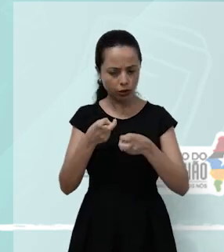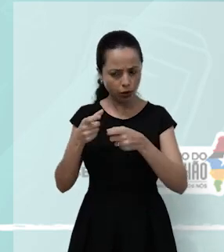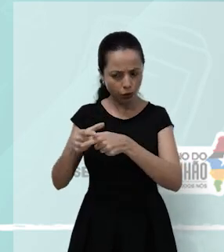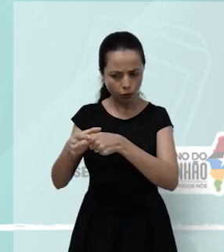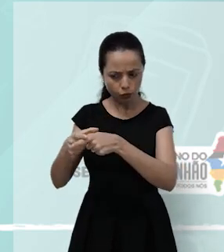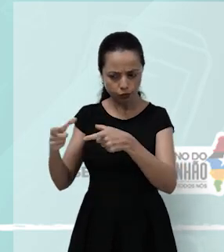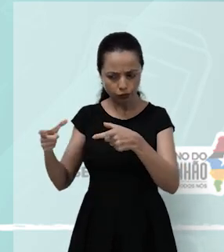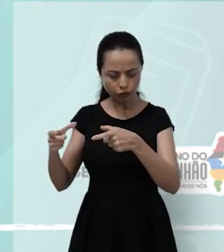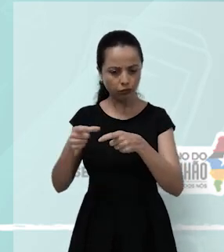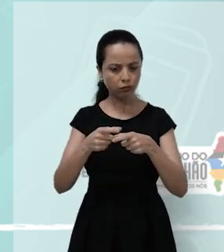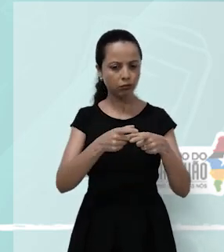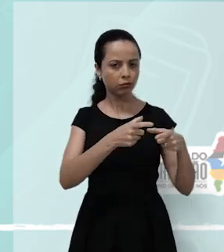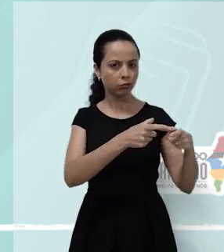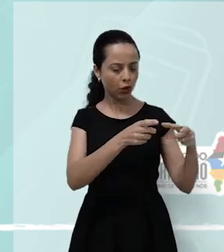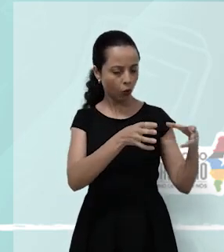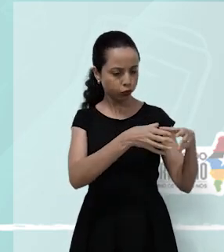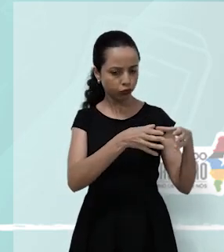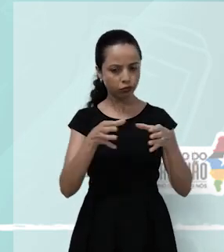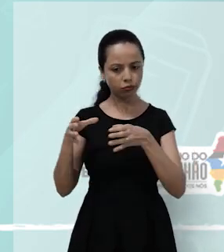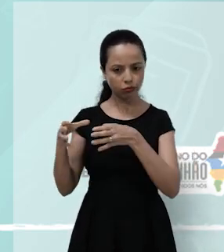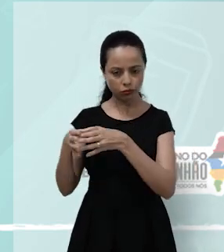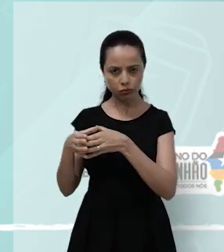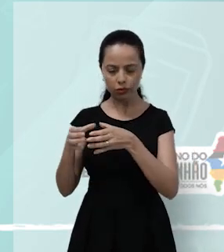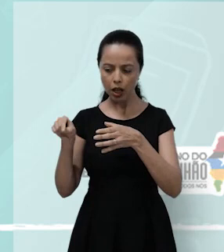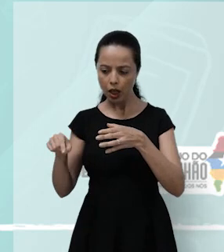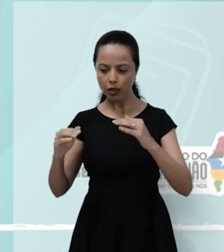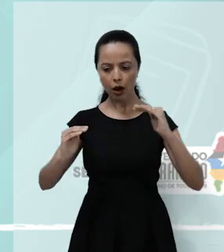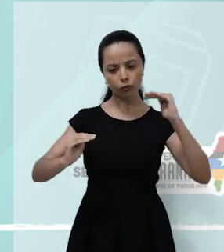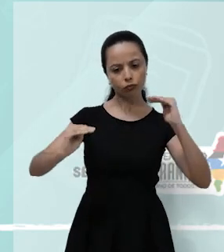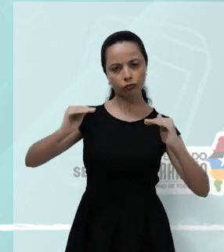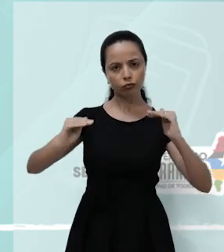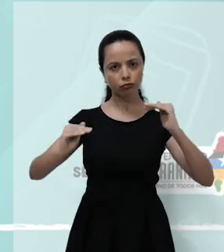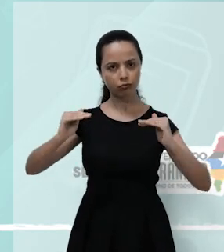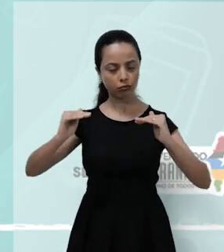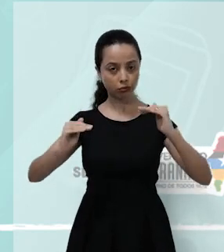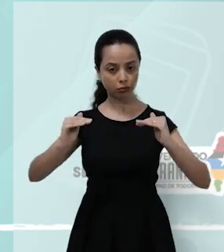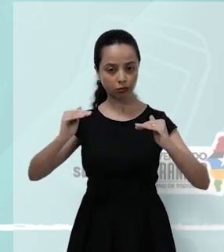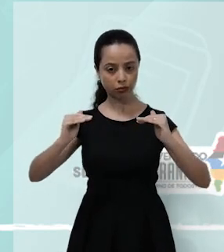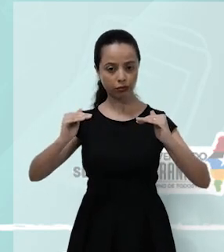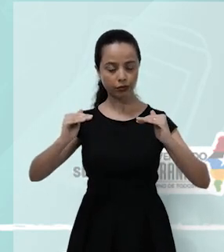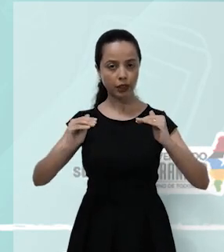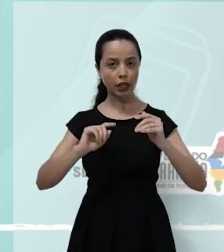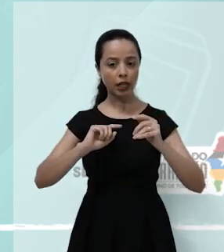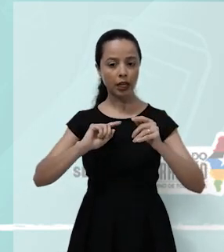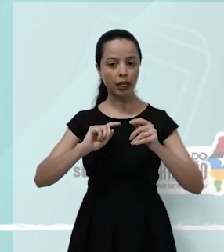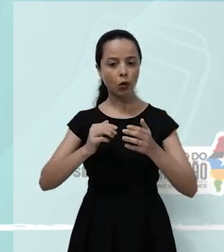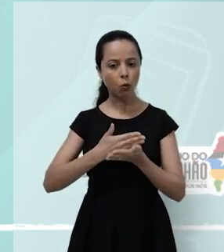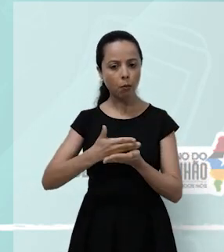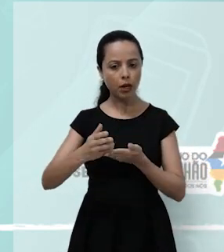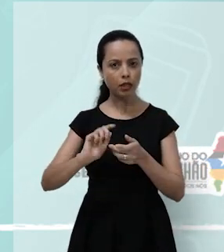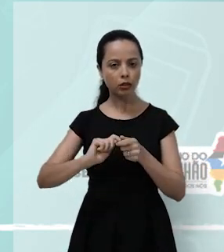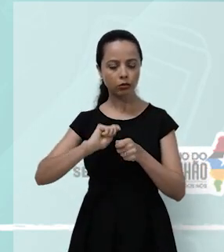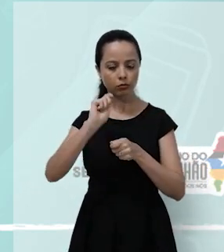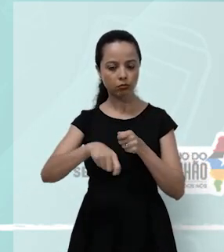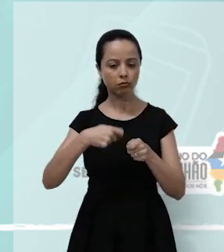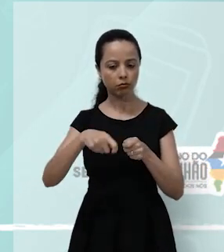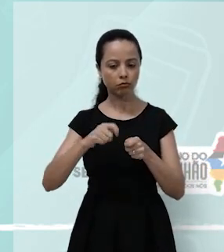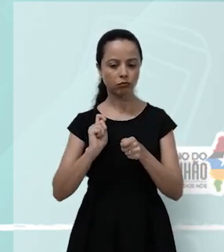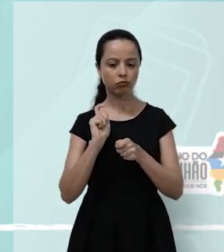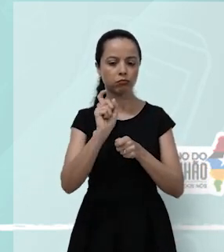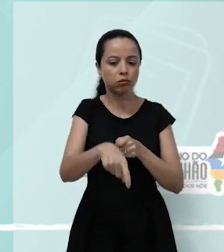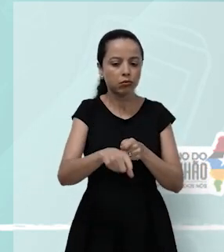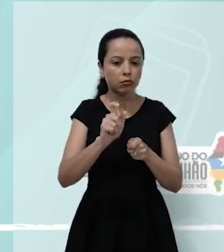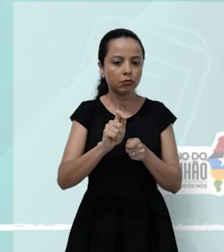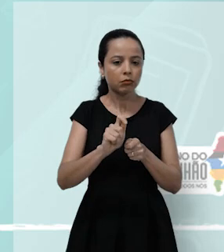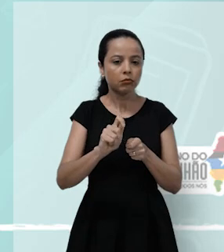populações, inicialmente em equilíbrio, sofreram notáveis alterações após o início da pesca predatória da traíra,